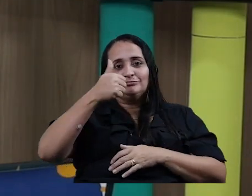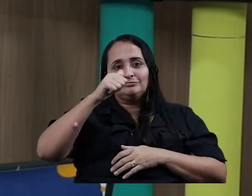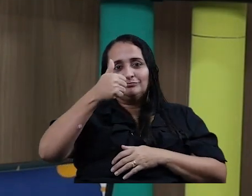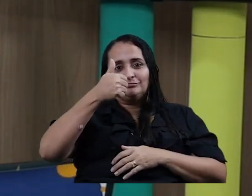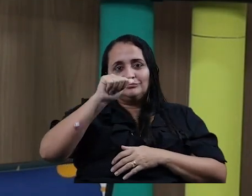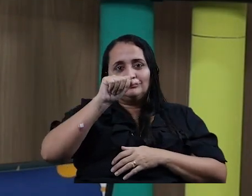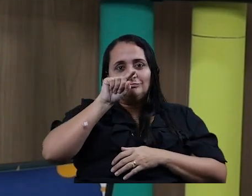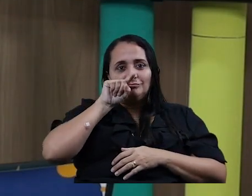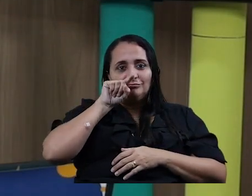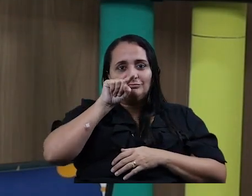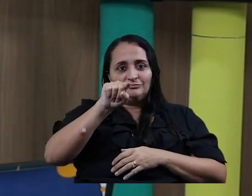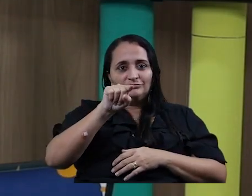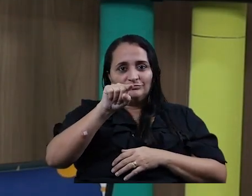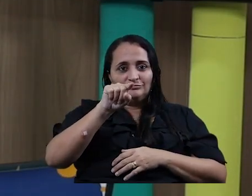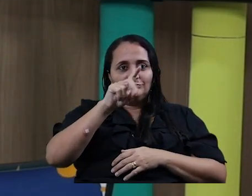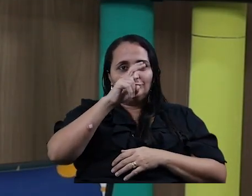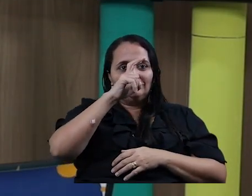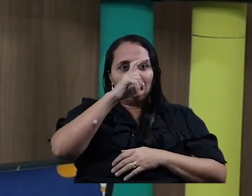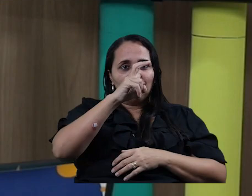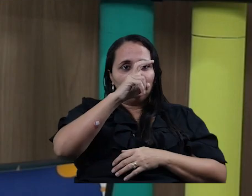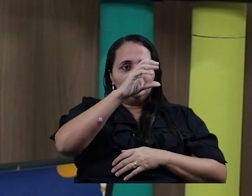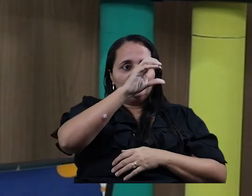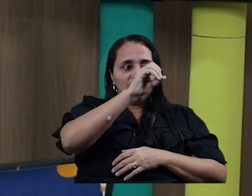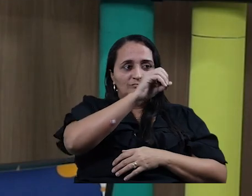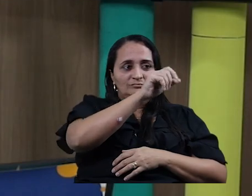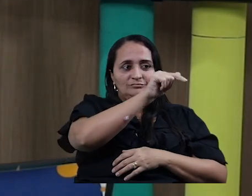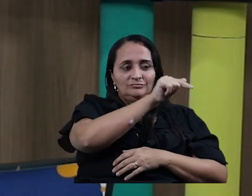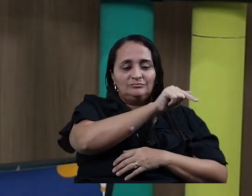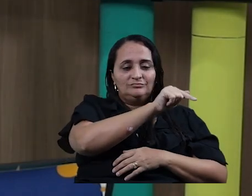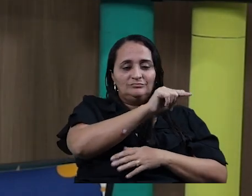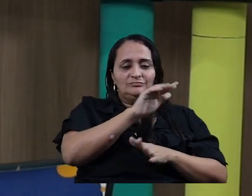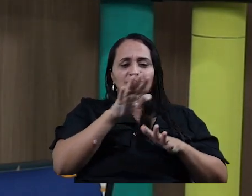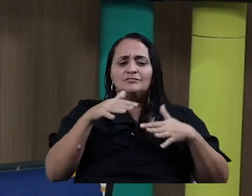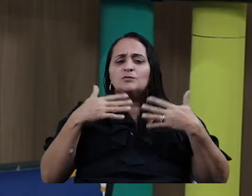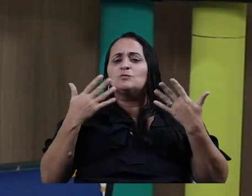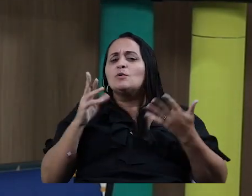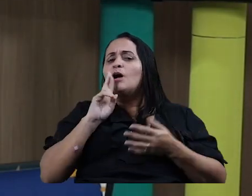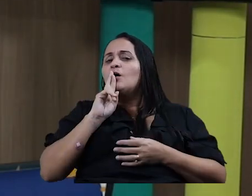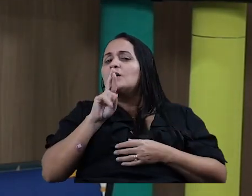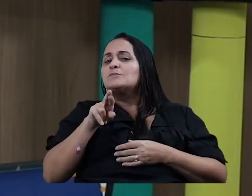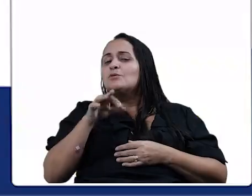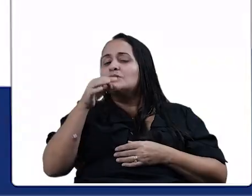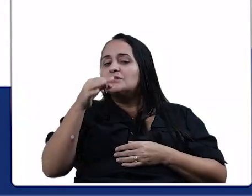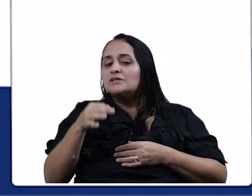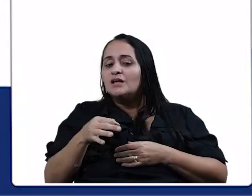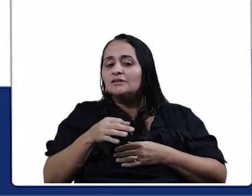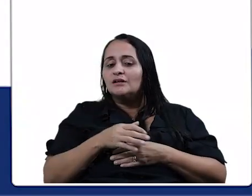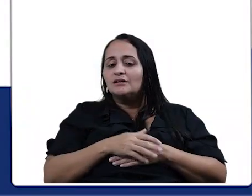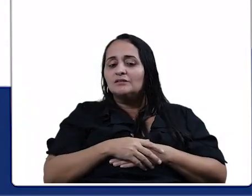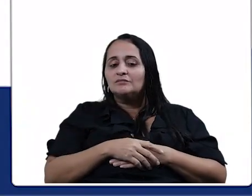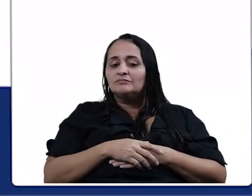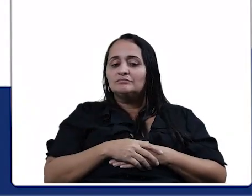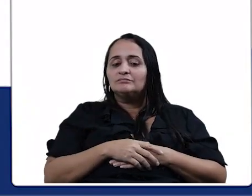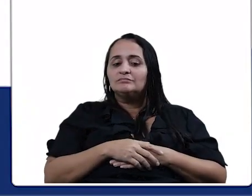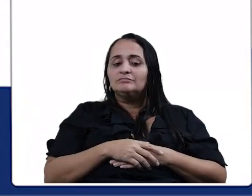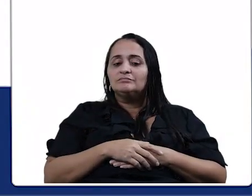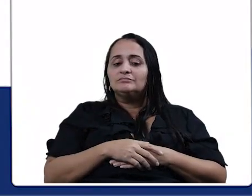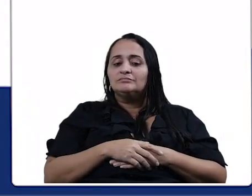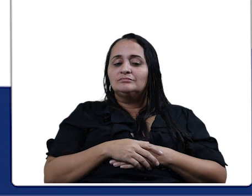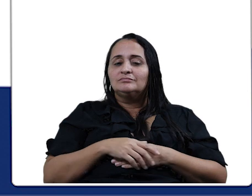11.507. Qual alternativa tem esse numeral? Vamos lá.